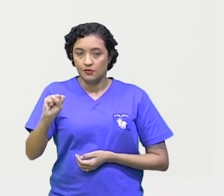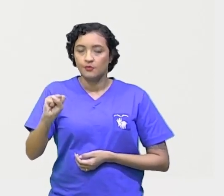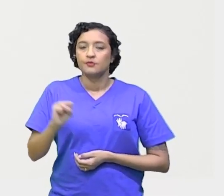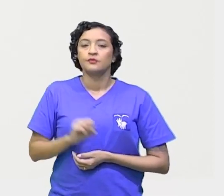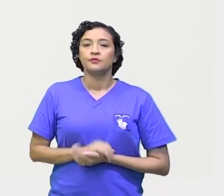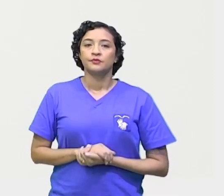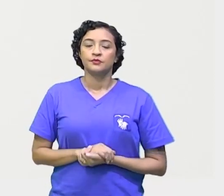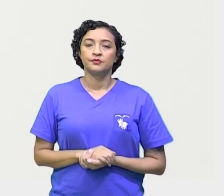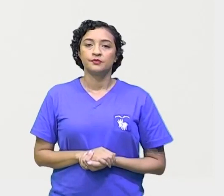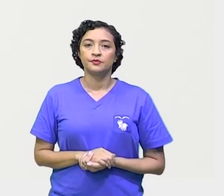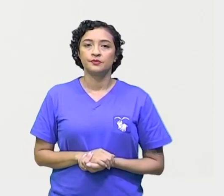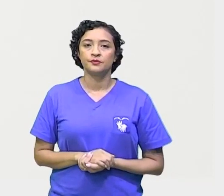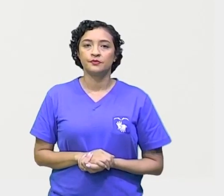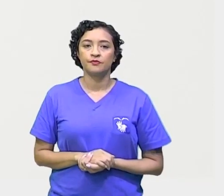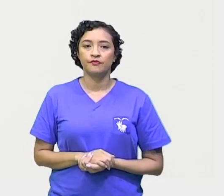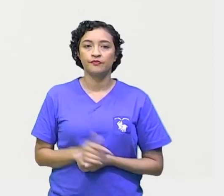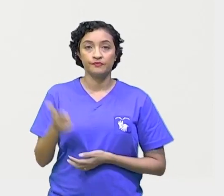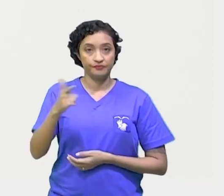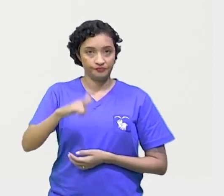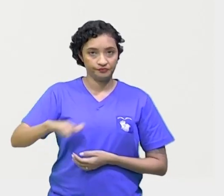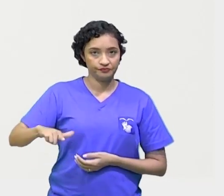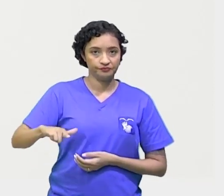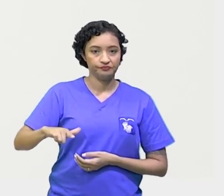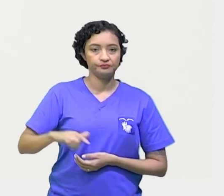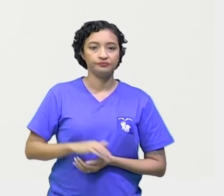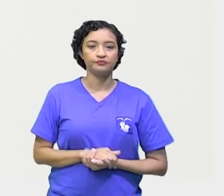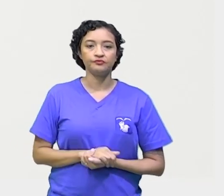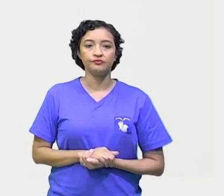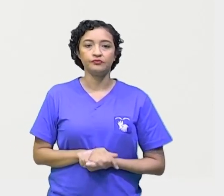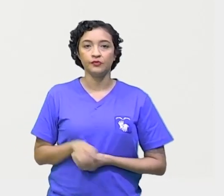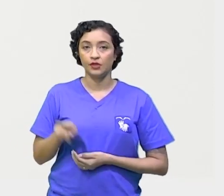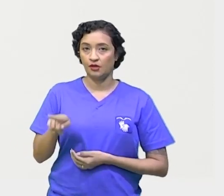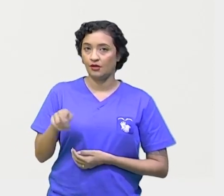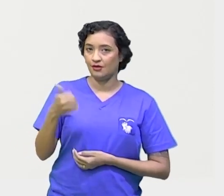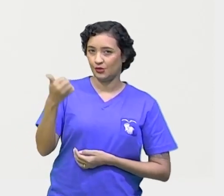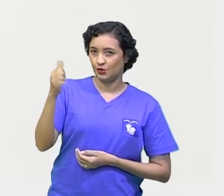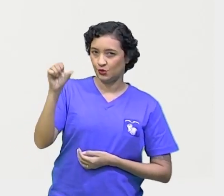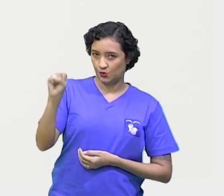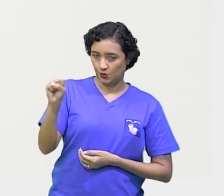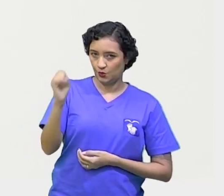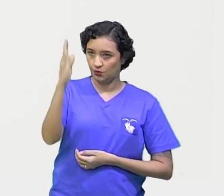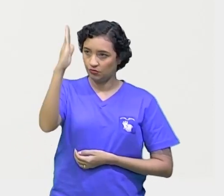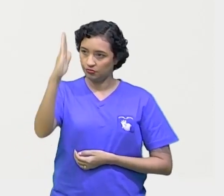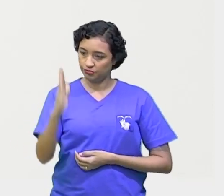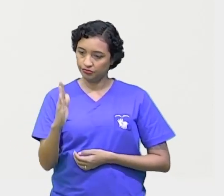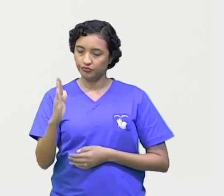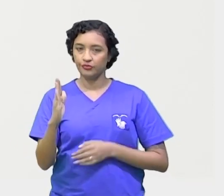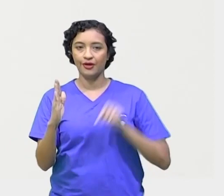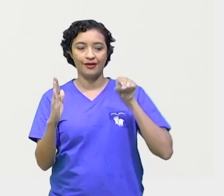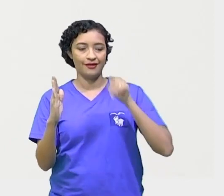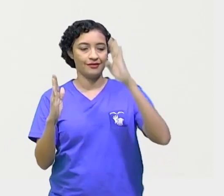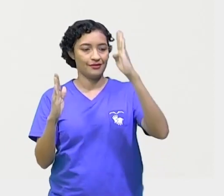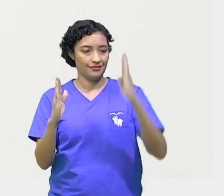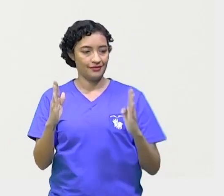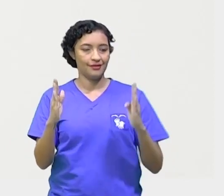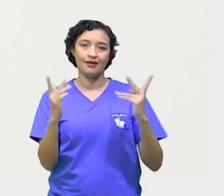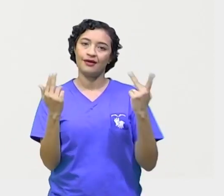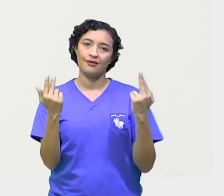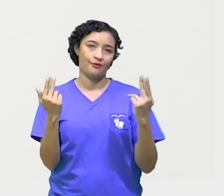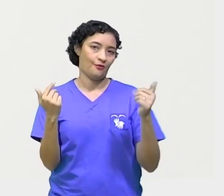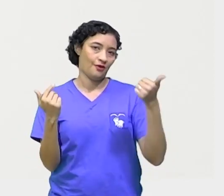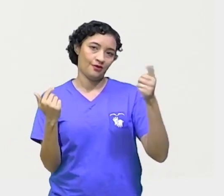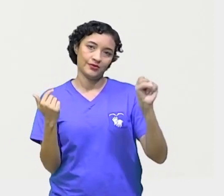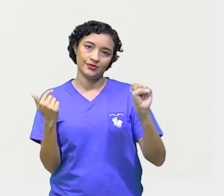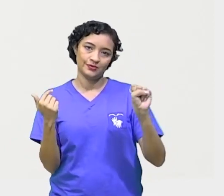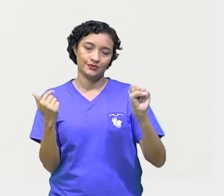muito bem vamos replicar nós sabemos que se aqui Vale 18 aqui também vale quanto 18 metros